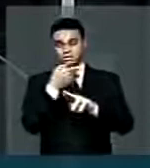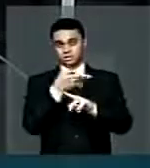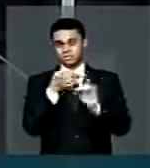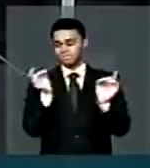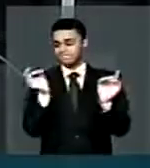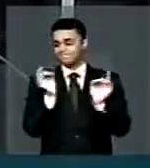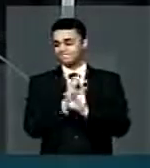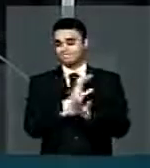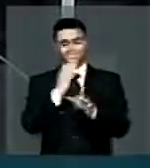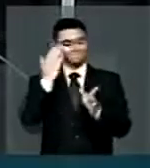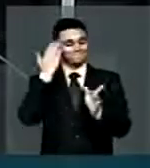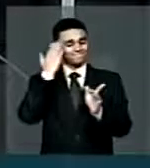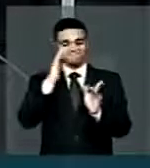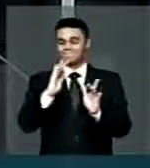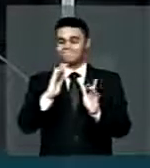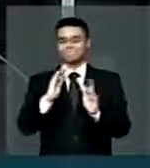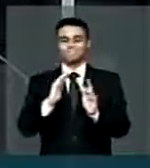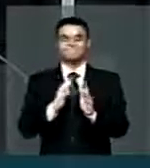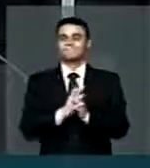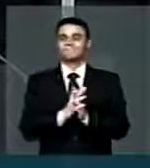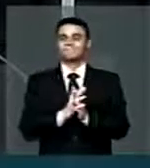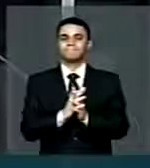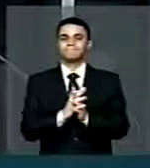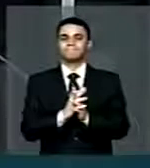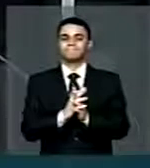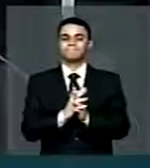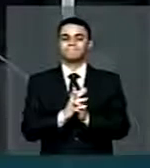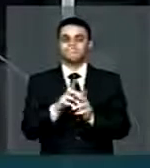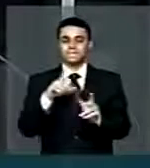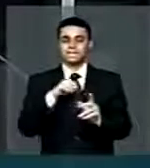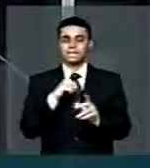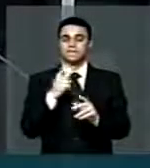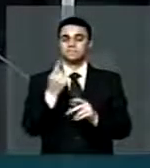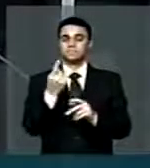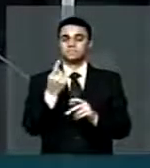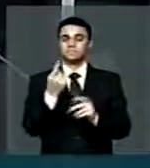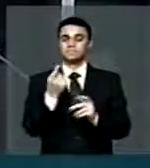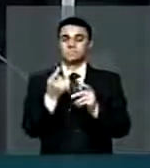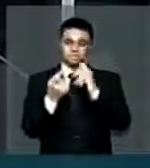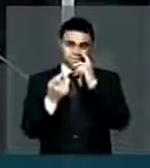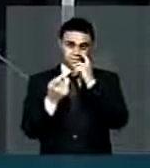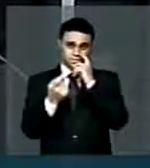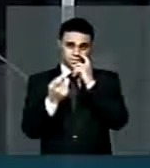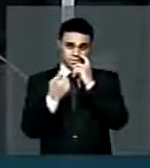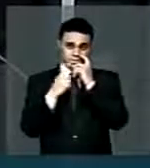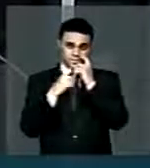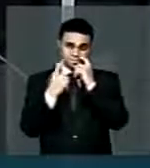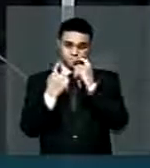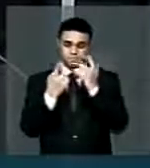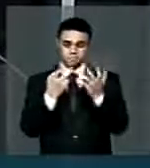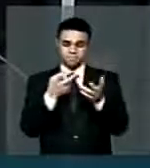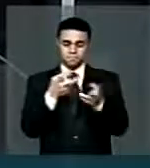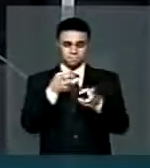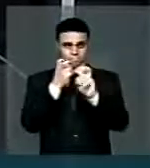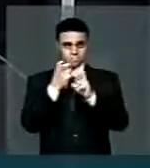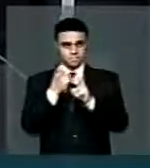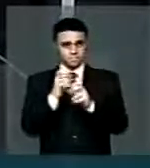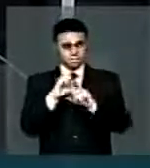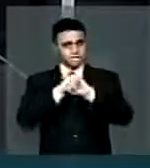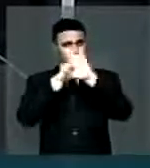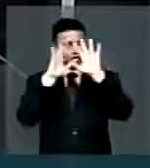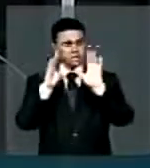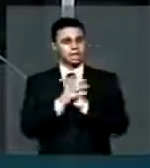absolutamente incompreensível. Temos aí uma constatação clara e indigesta.